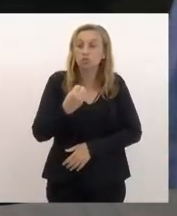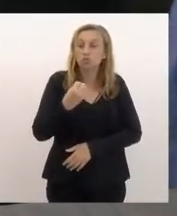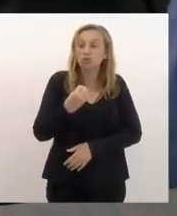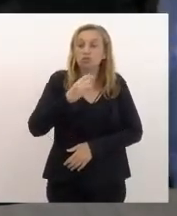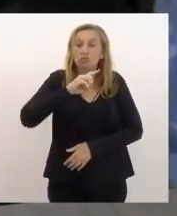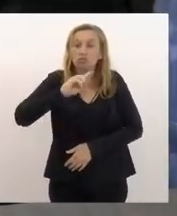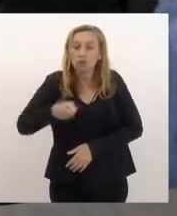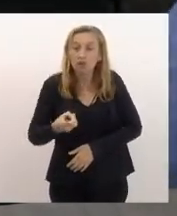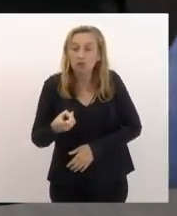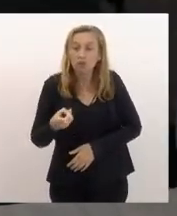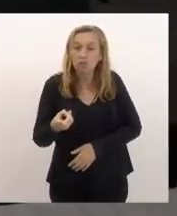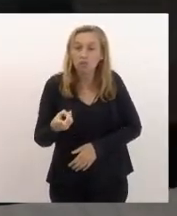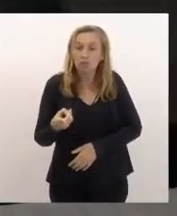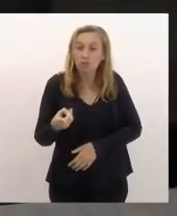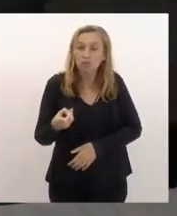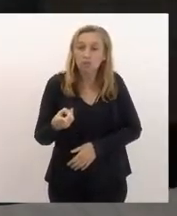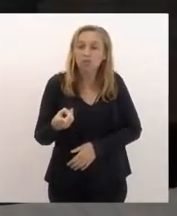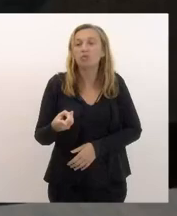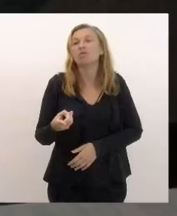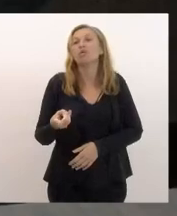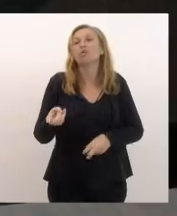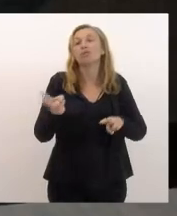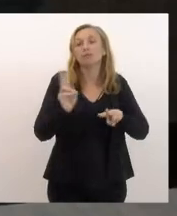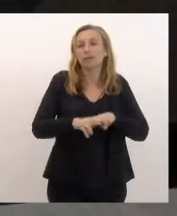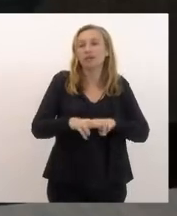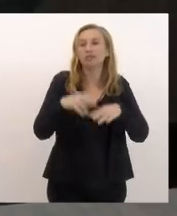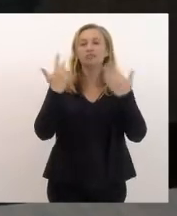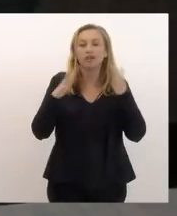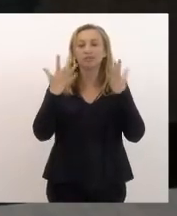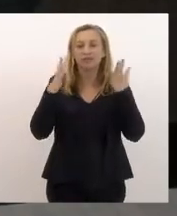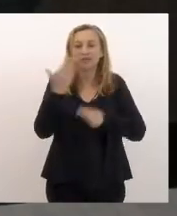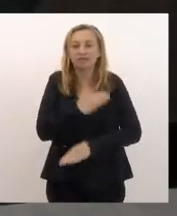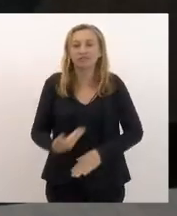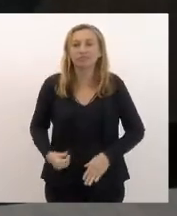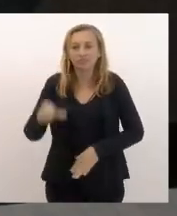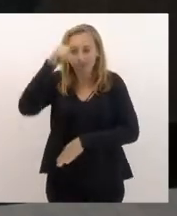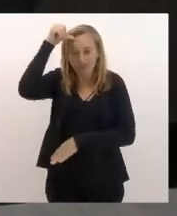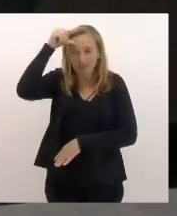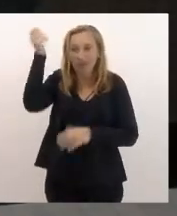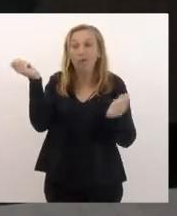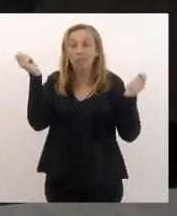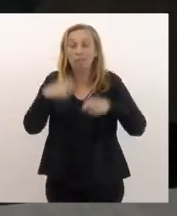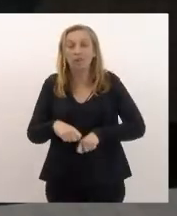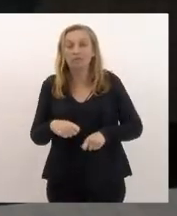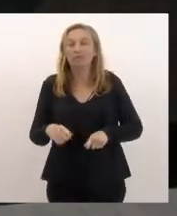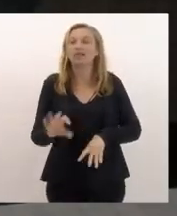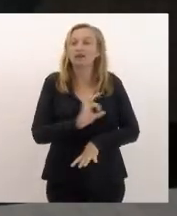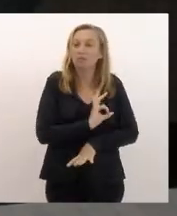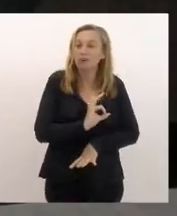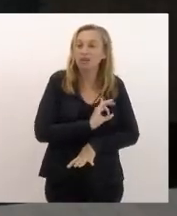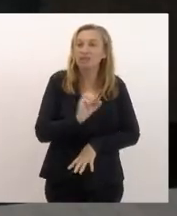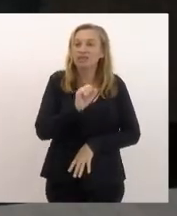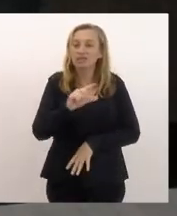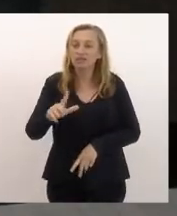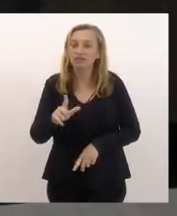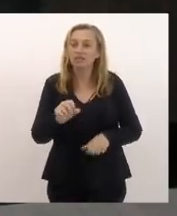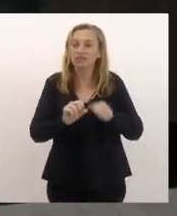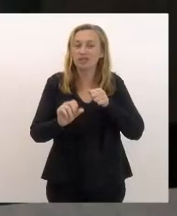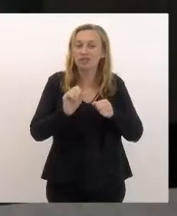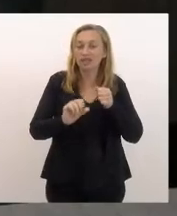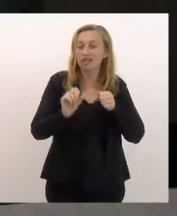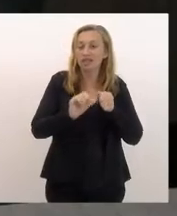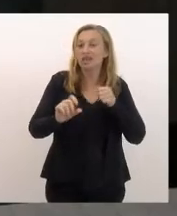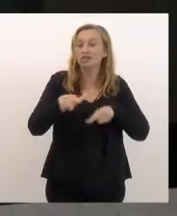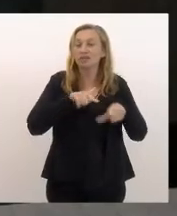1.000 presos. Então, parabenizar o governador Cláudio Castro, que deu a possibilidade da Polícia Civil fazer esse trabalho, que